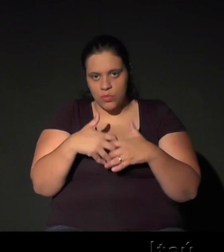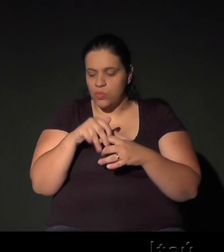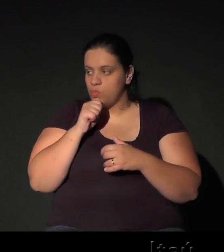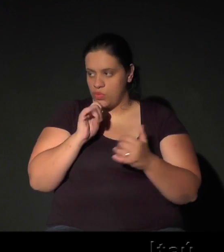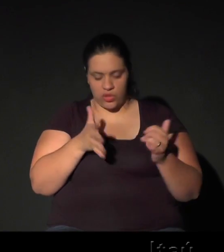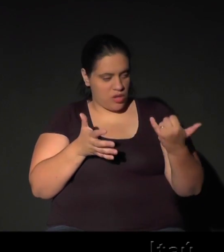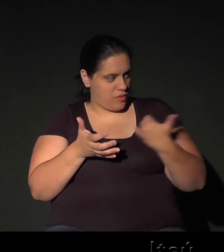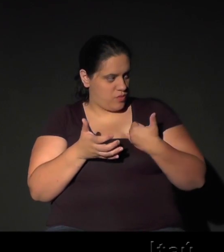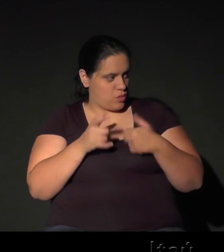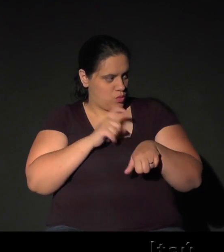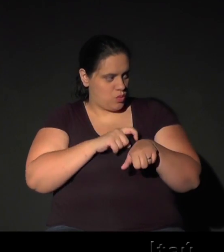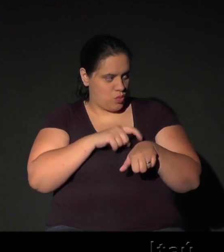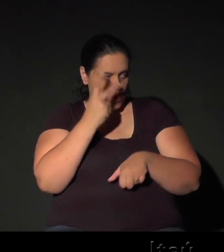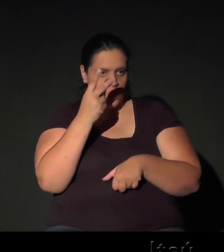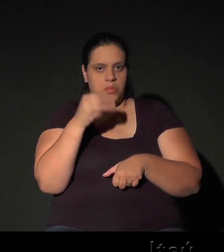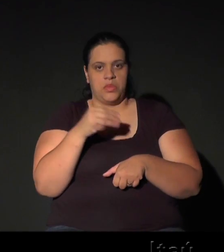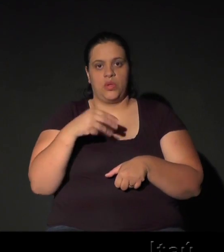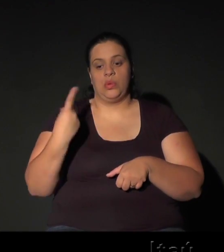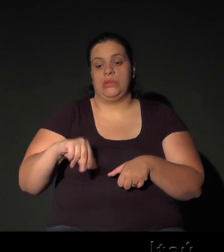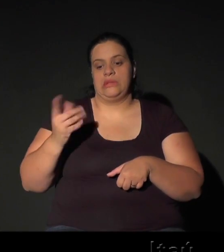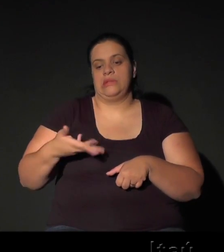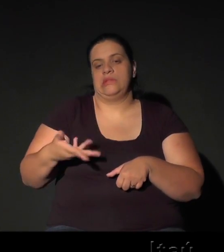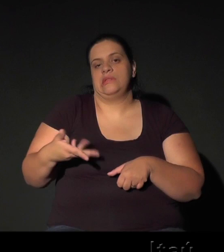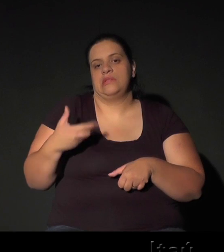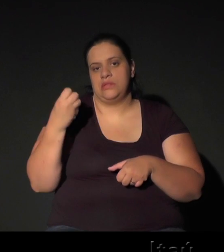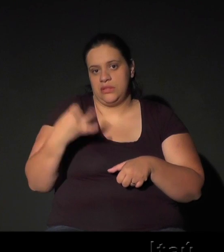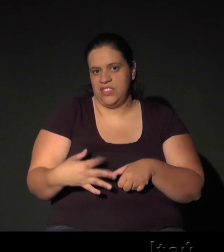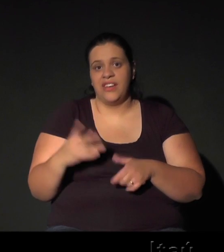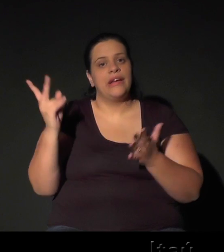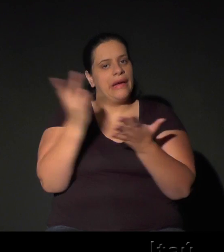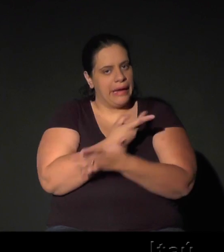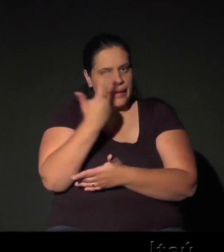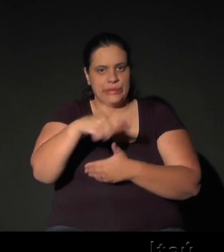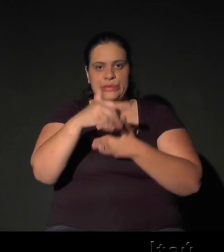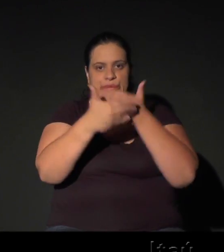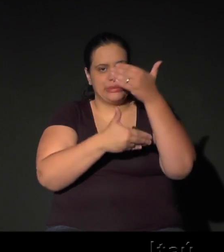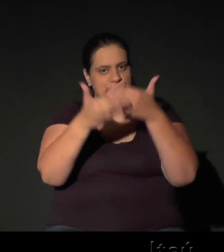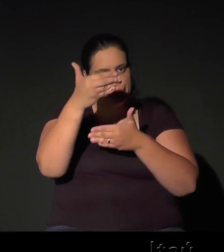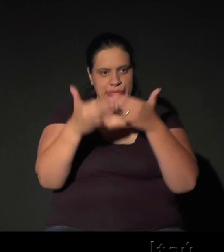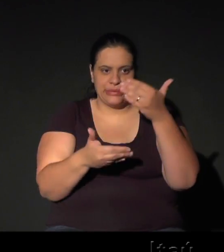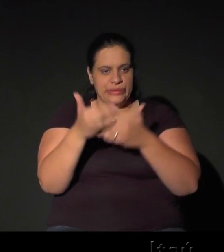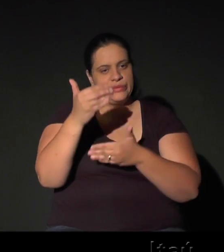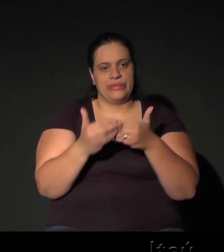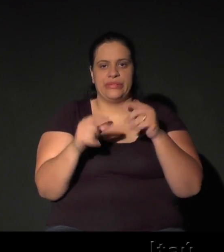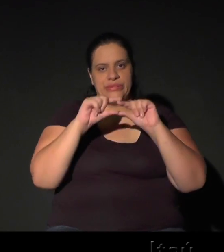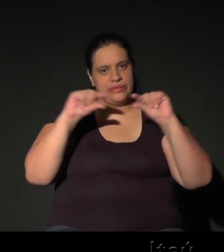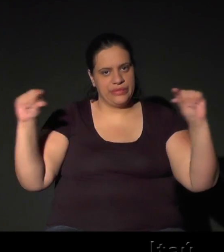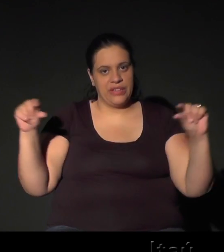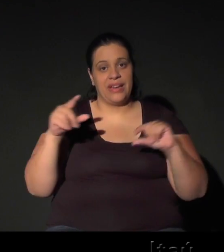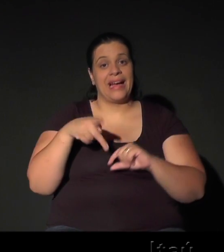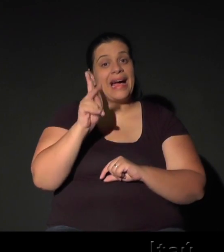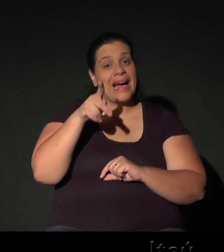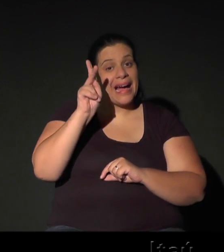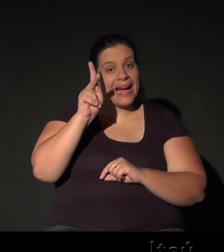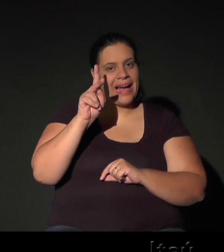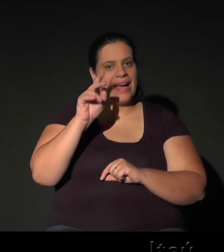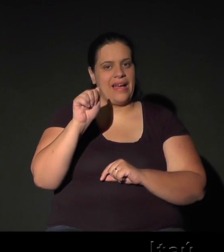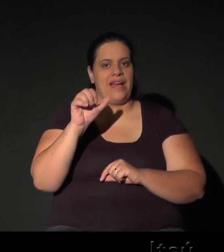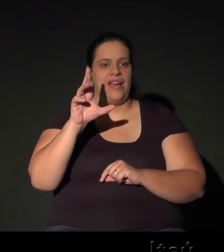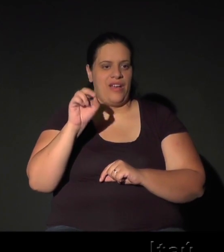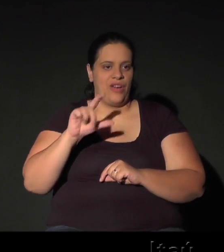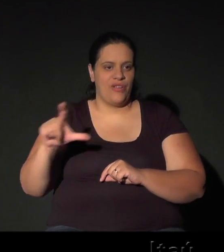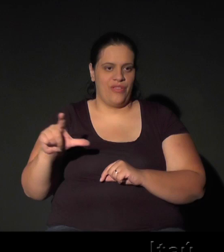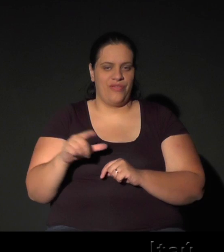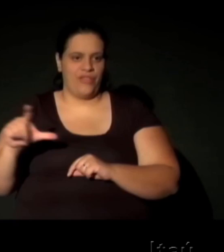já me apontou aí que 2 minutos então deixa eu correr aqui gente tá errado de novo o conc da da Carol é com você mas vamos lá